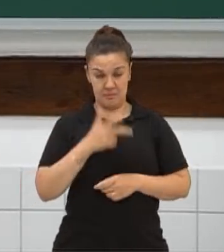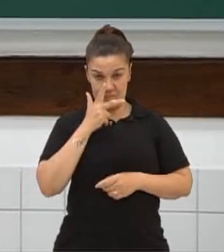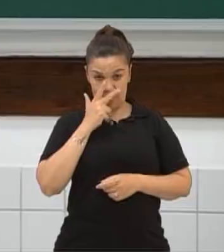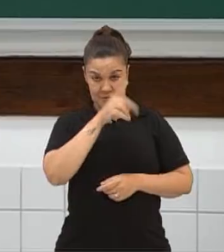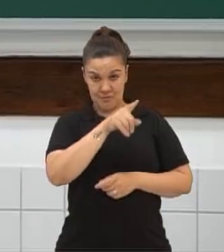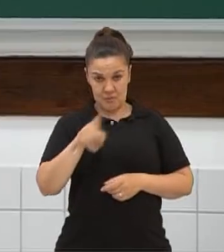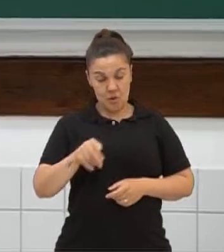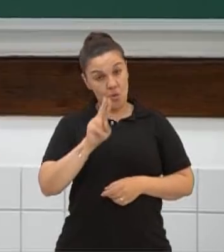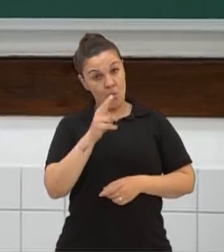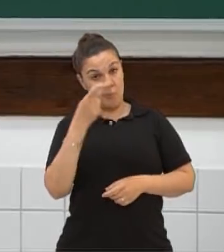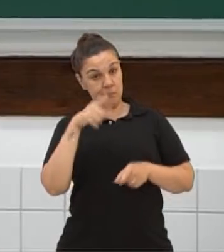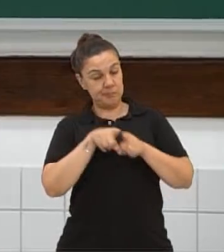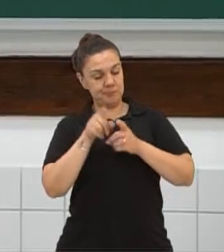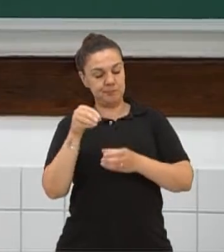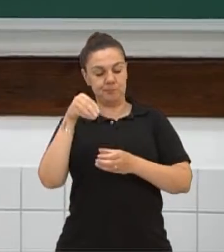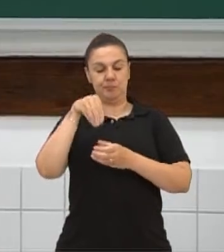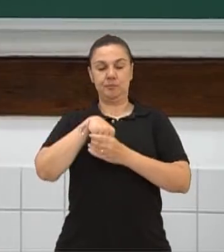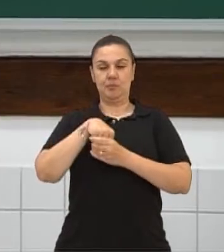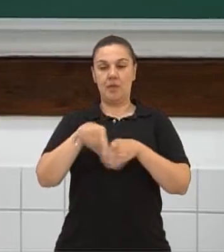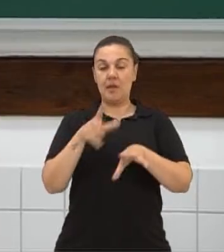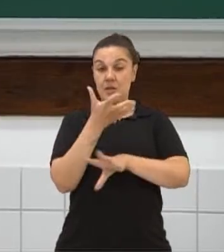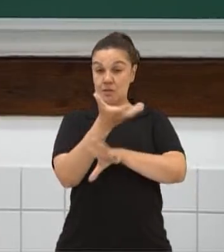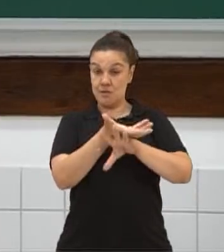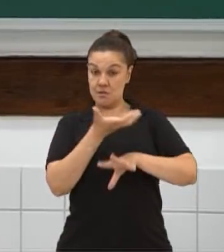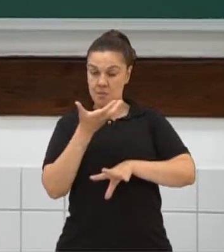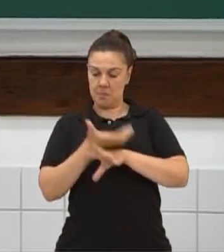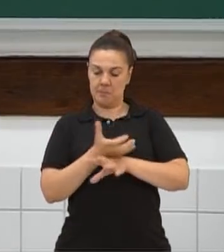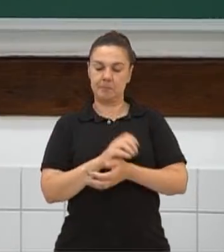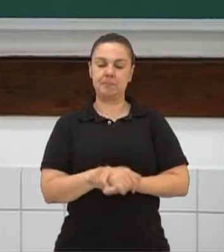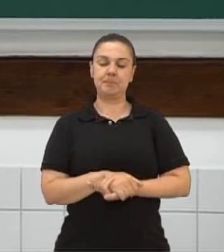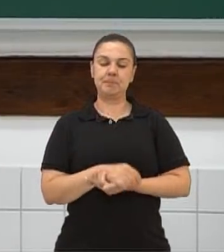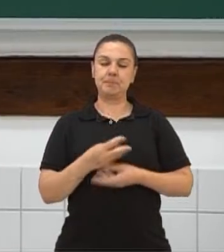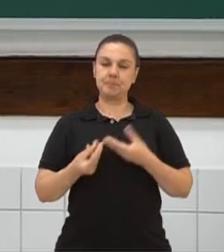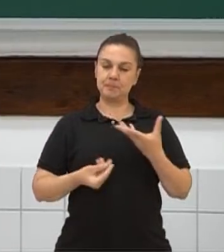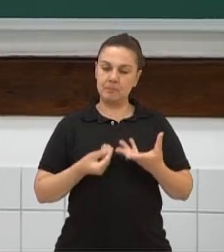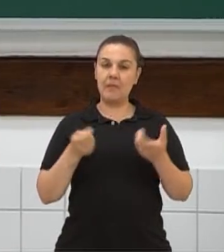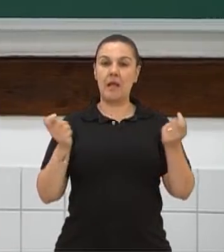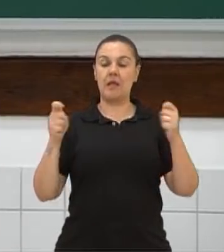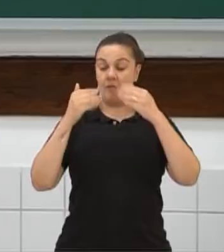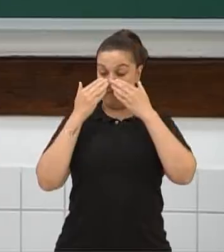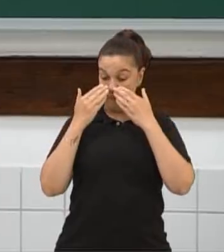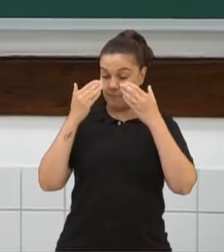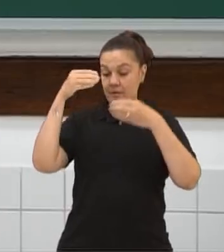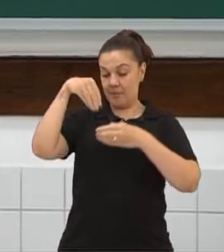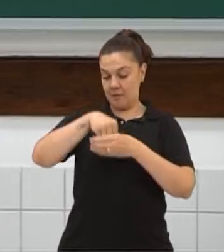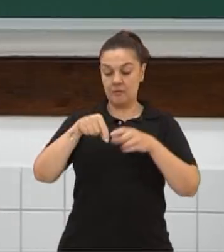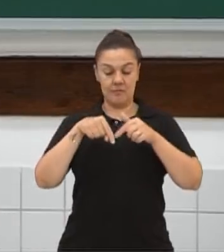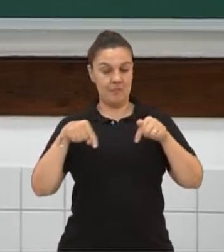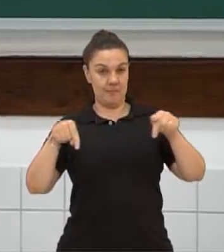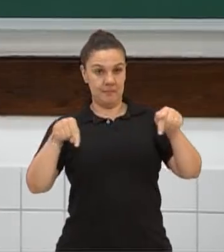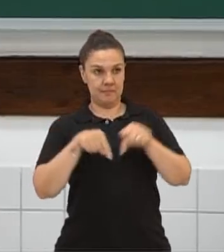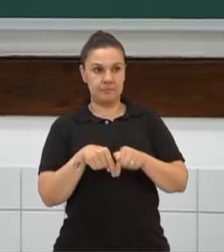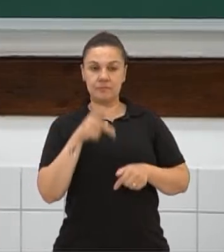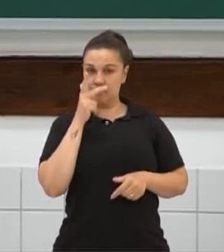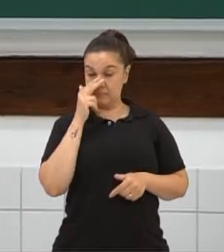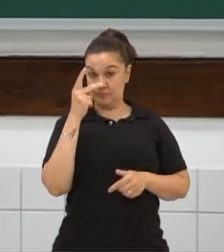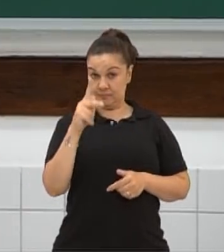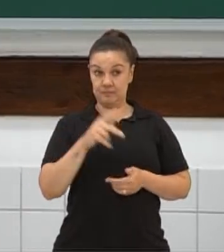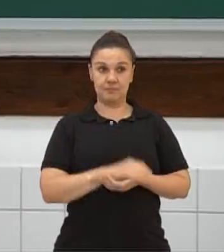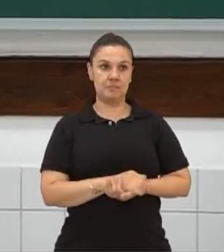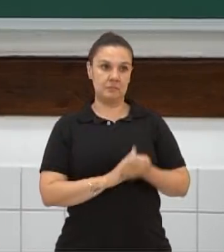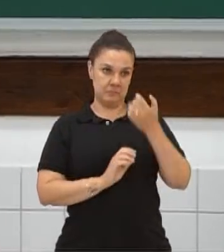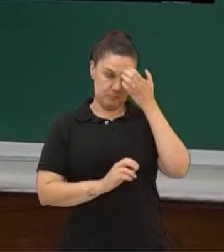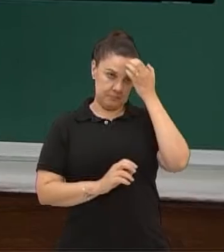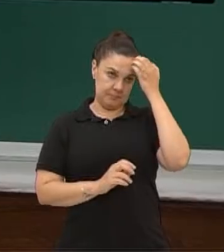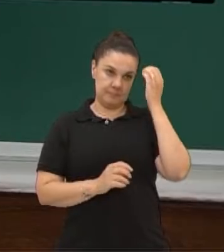Ou a Educação Física ela também existe como disciplina que pode ser realizada dentro de sala? O que você acha? Então,